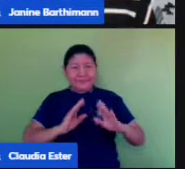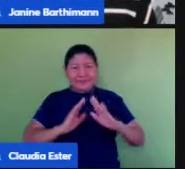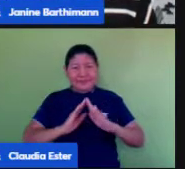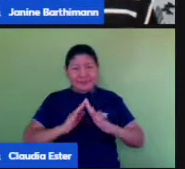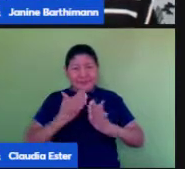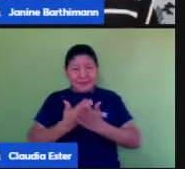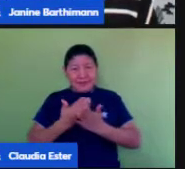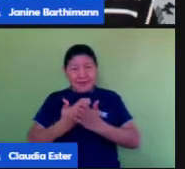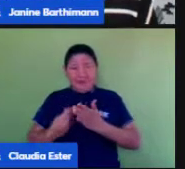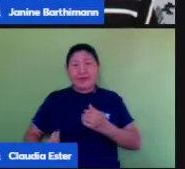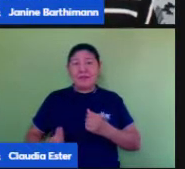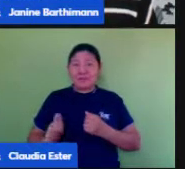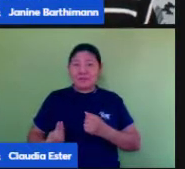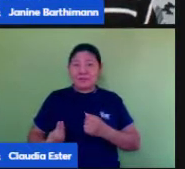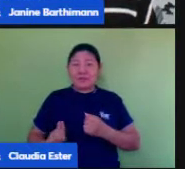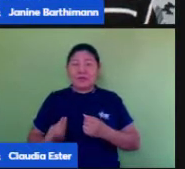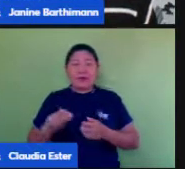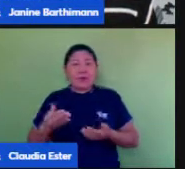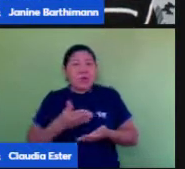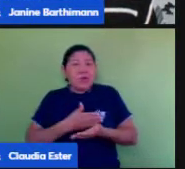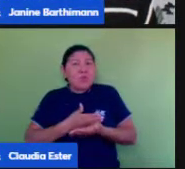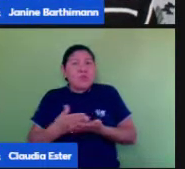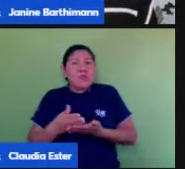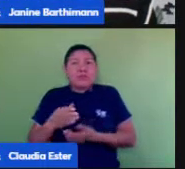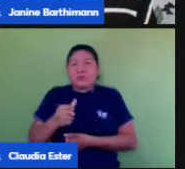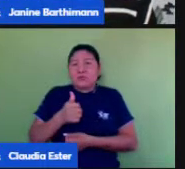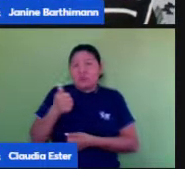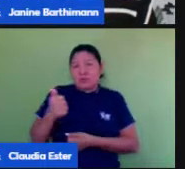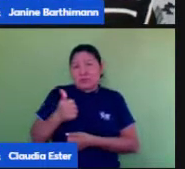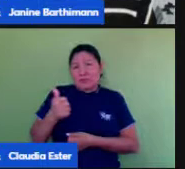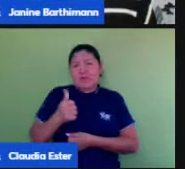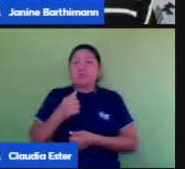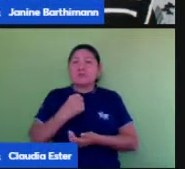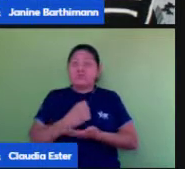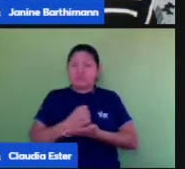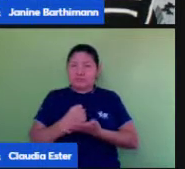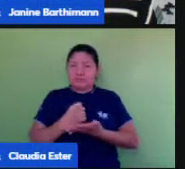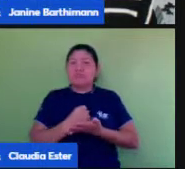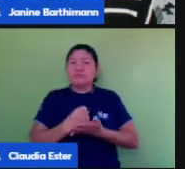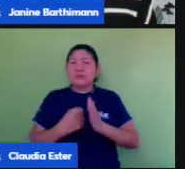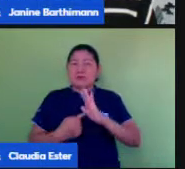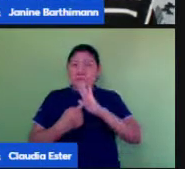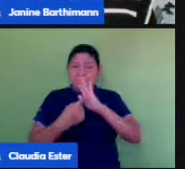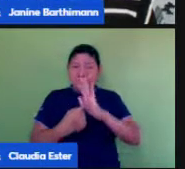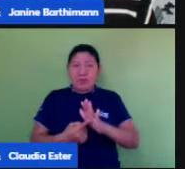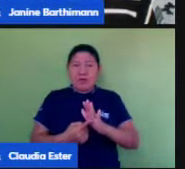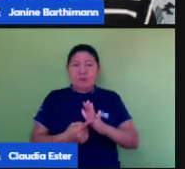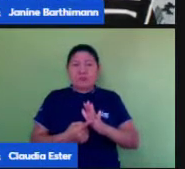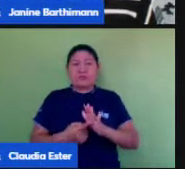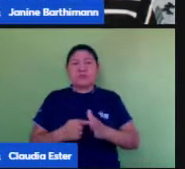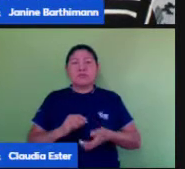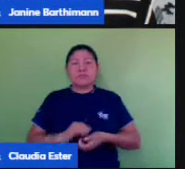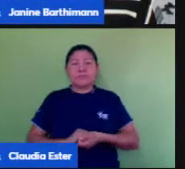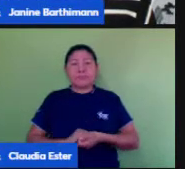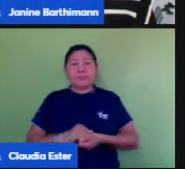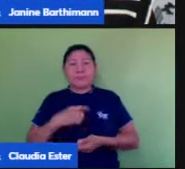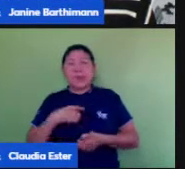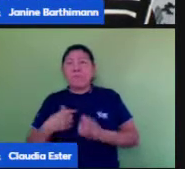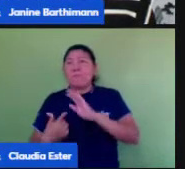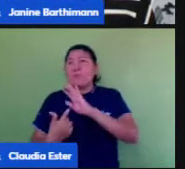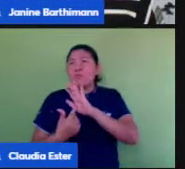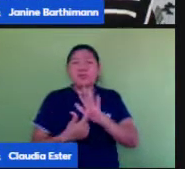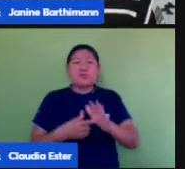primeiro momento que nós vivenciamos com essa resolução, falando que nós íamos voltar, né? E dando ideia como